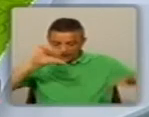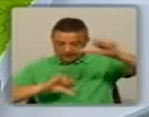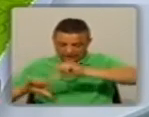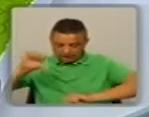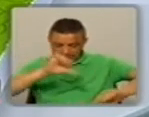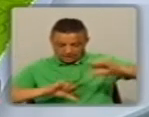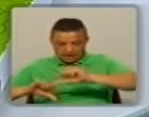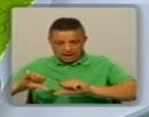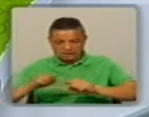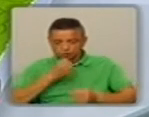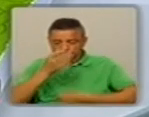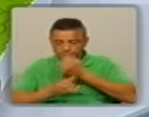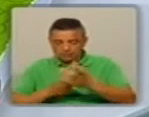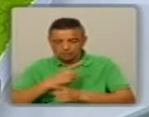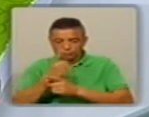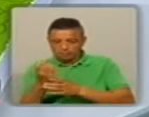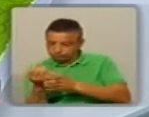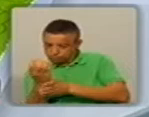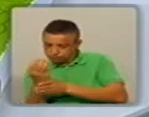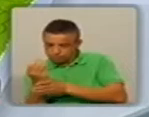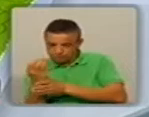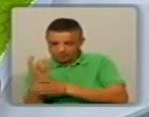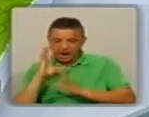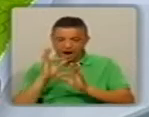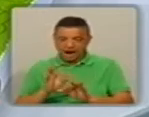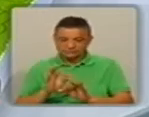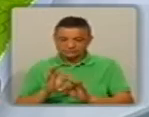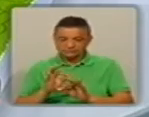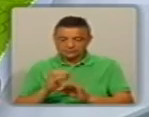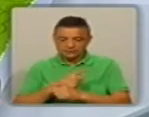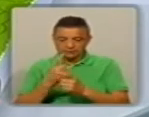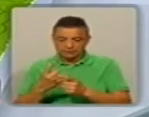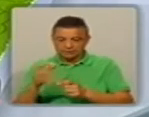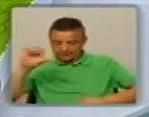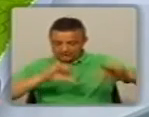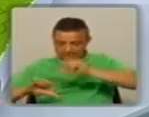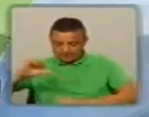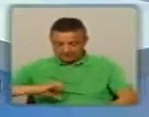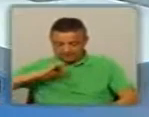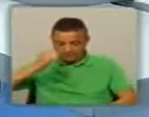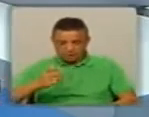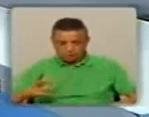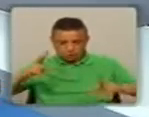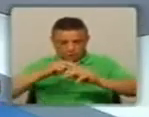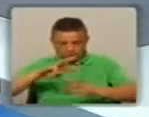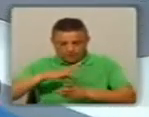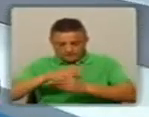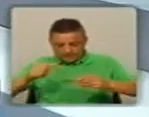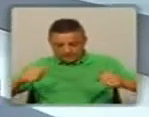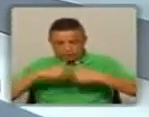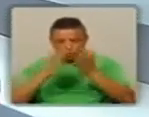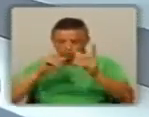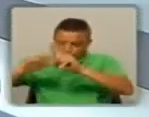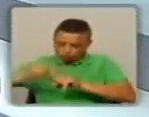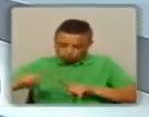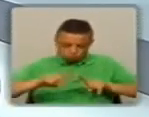delicioso, sim, que nos explica porque é que acontece aquilo aos pirilampos, mas também o que é, por exemplo, a química verde, quais são os novos materiais, portanto, todo um conjunto de